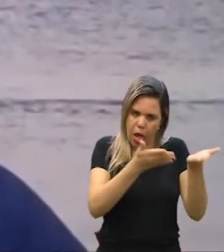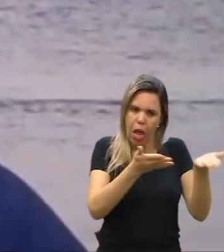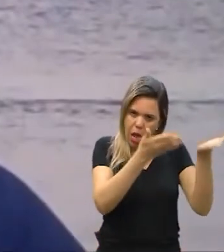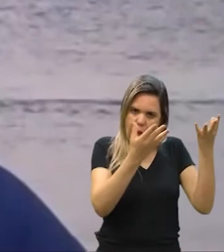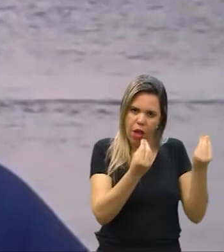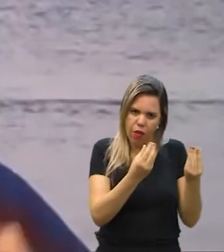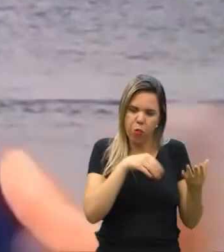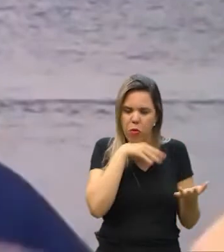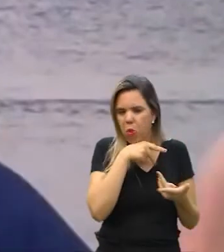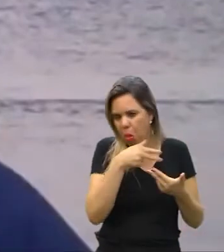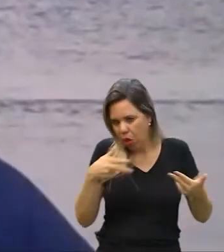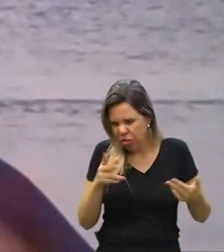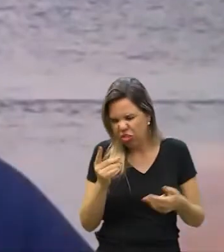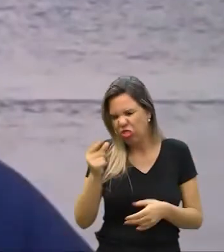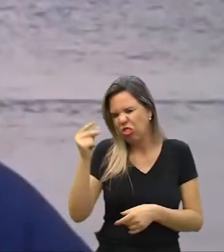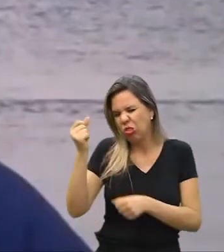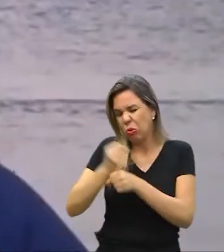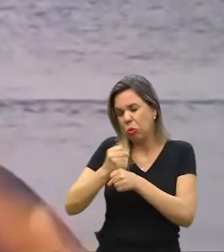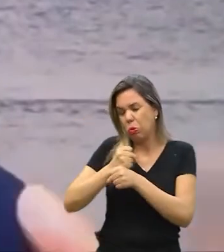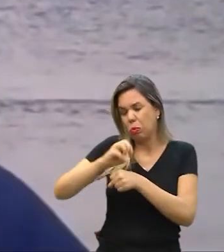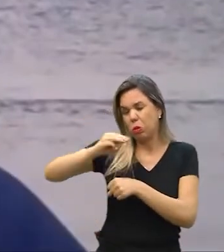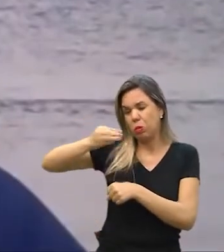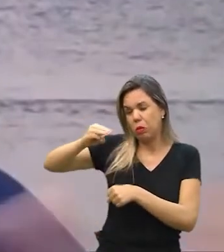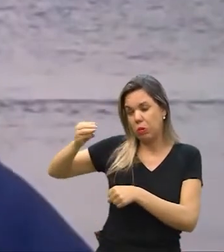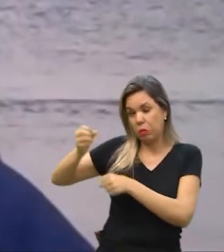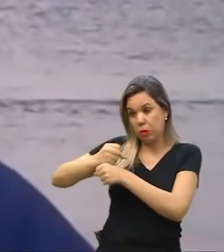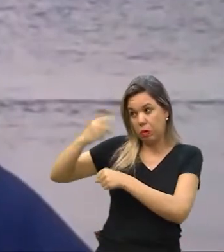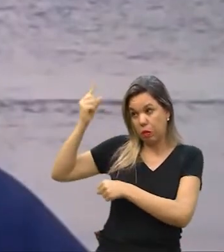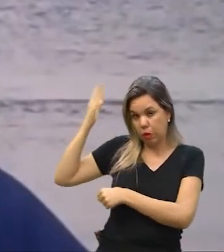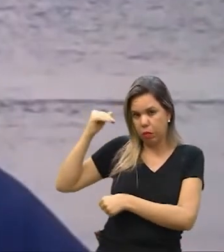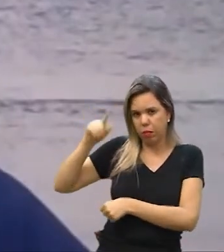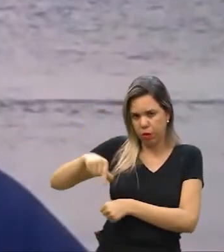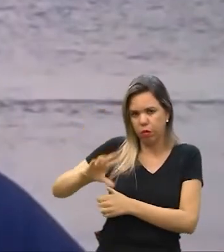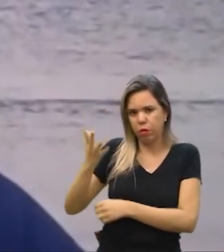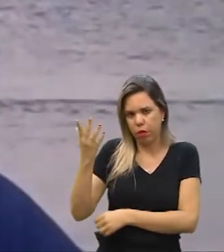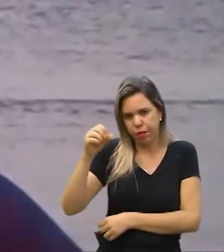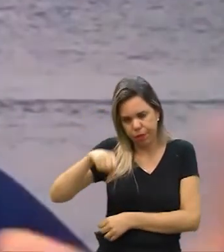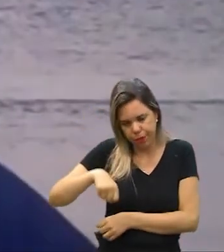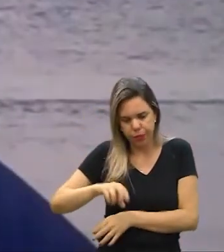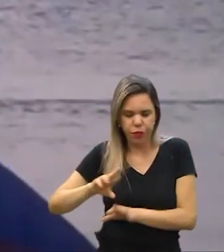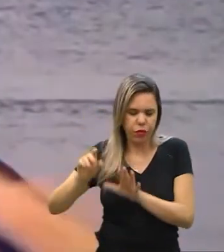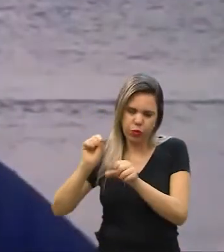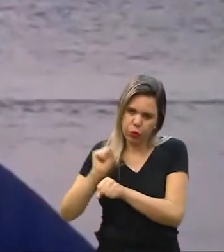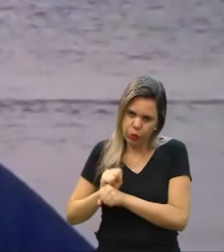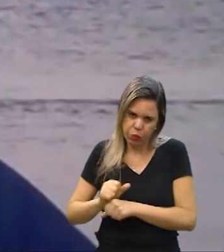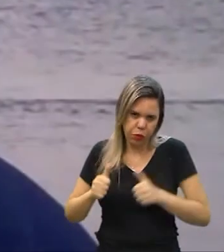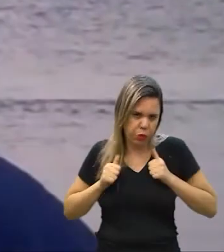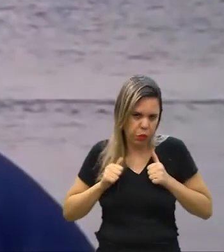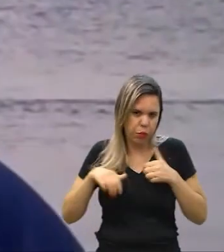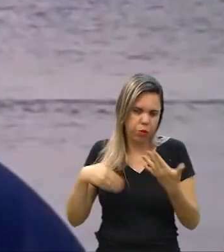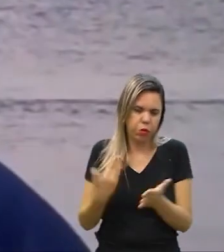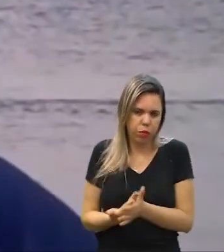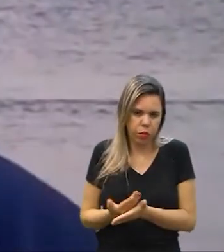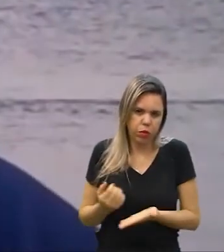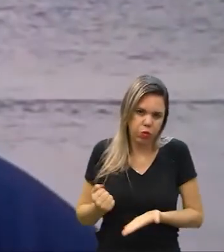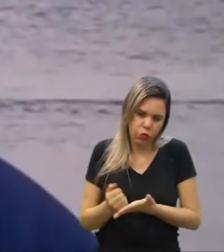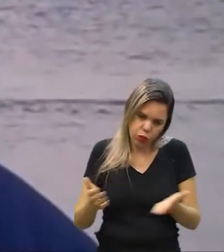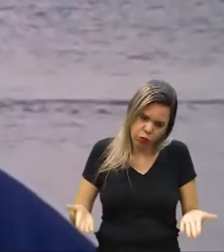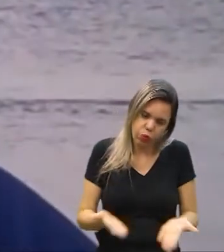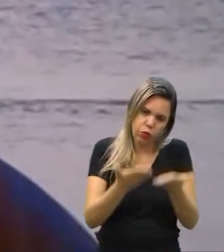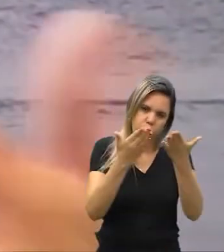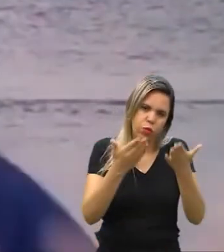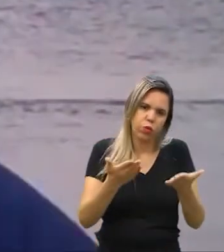organismos, né, já faz milhares e milhares de anos a gente sabe que elas não ficam paradas, até uma ajuda